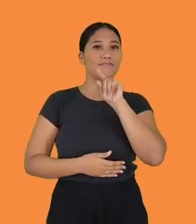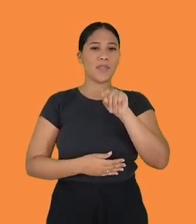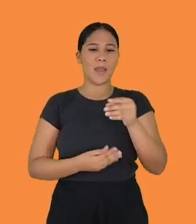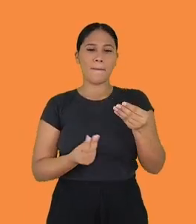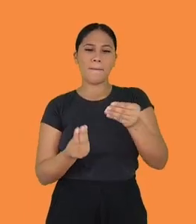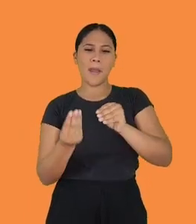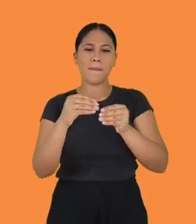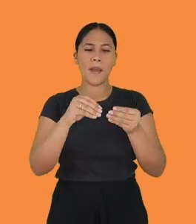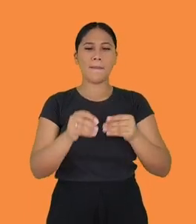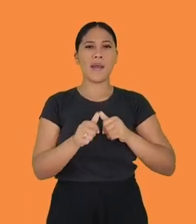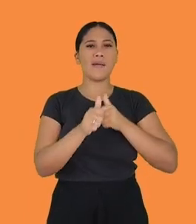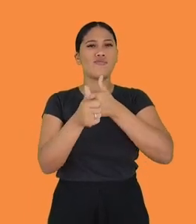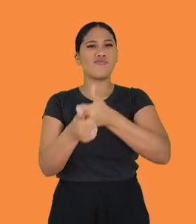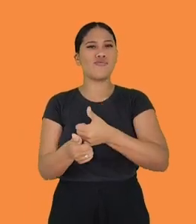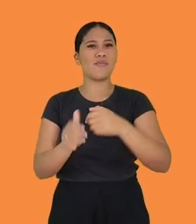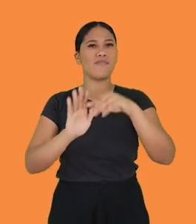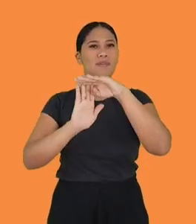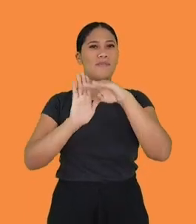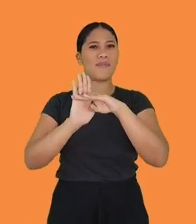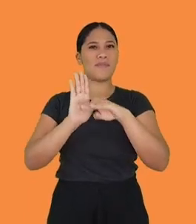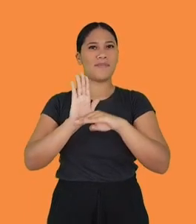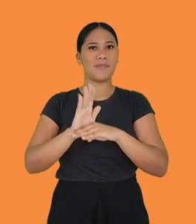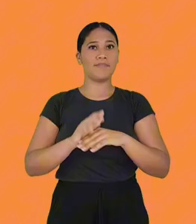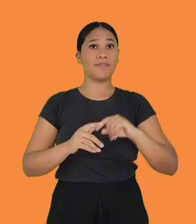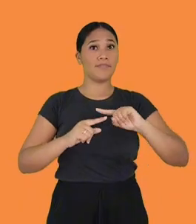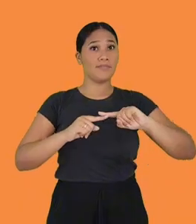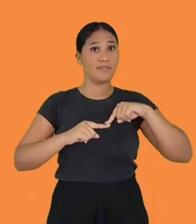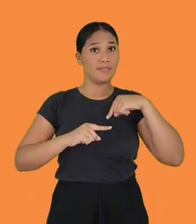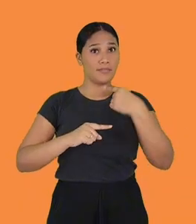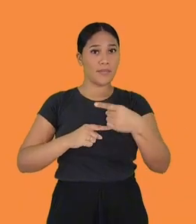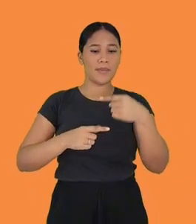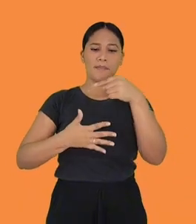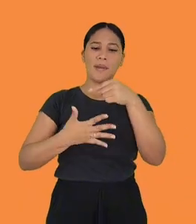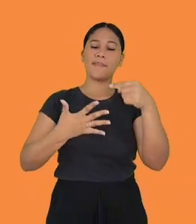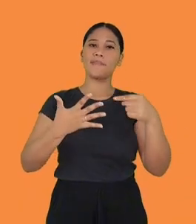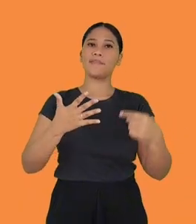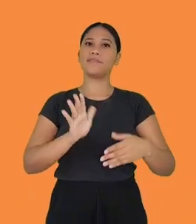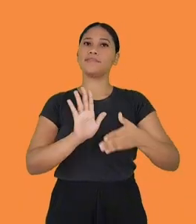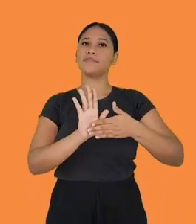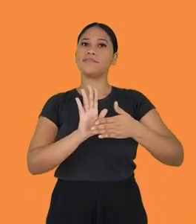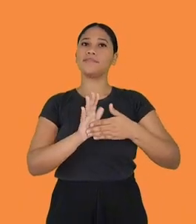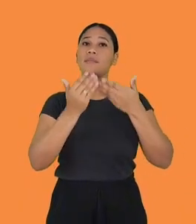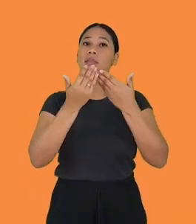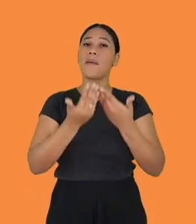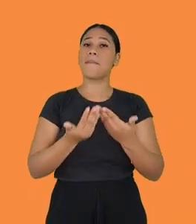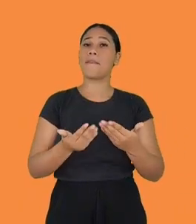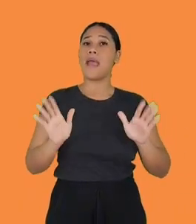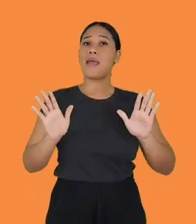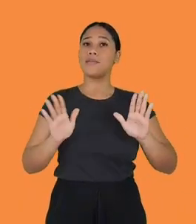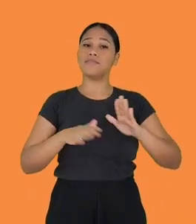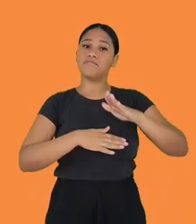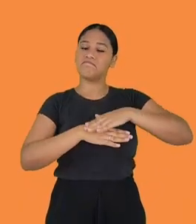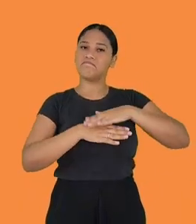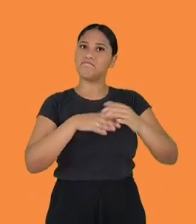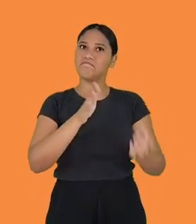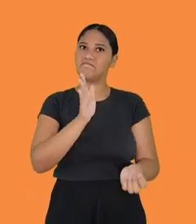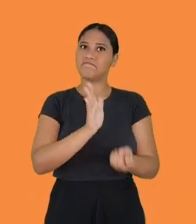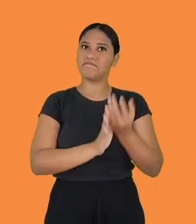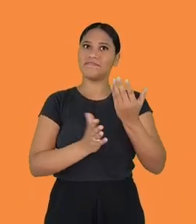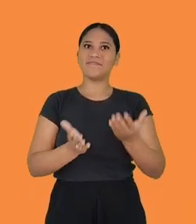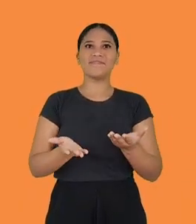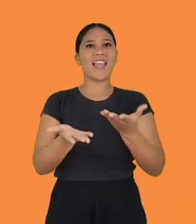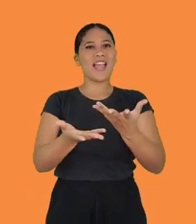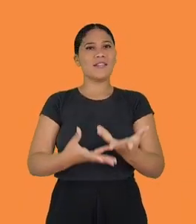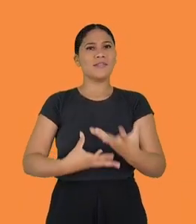de um pássaro, como primeiro projeto utilizando um manual de montagem. A partir disso, os demais projetos são propostas abertas